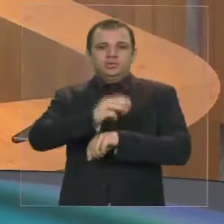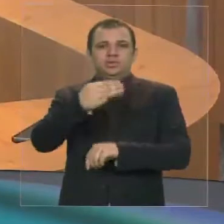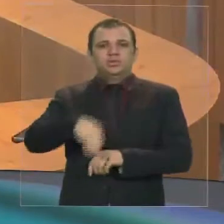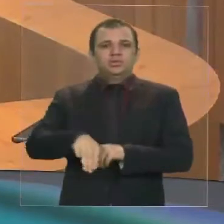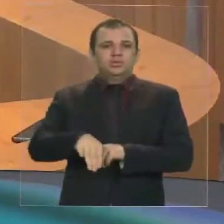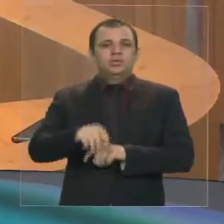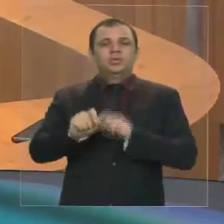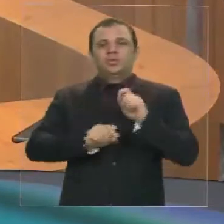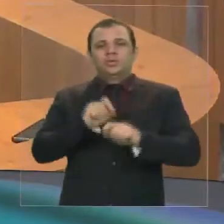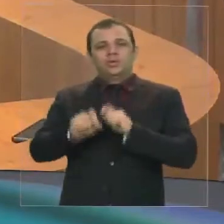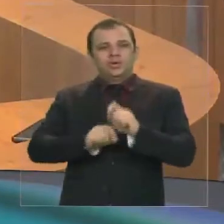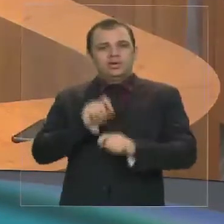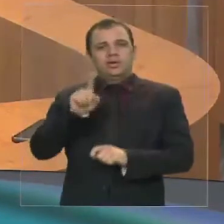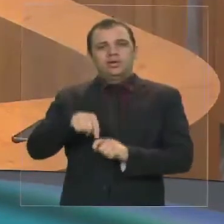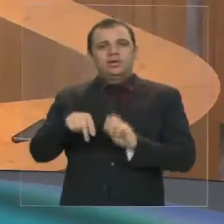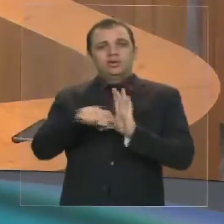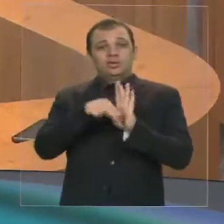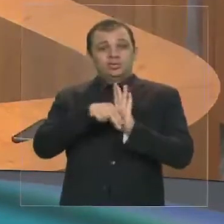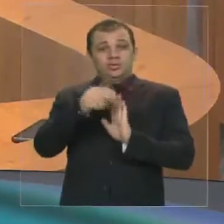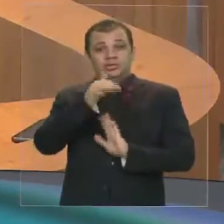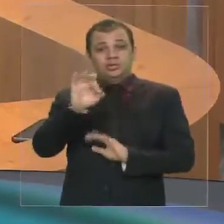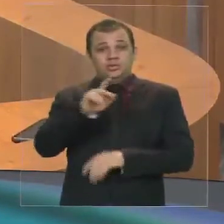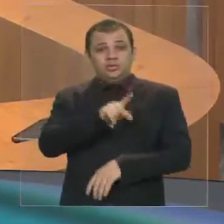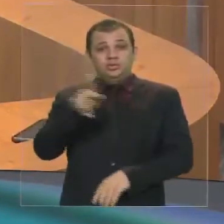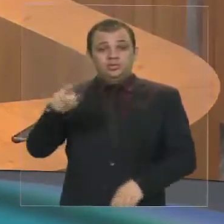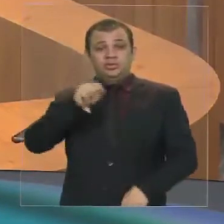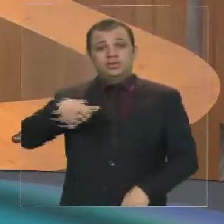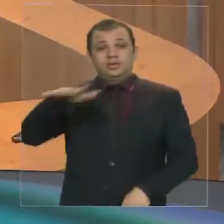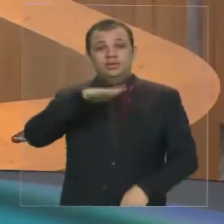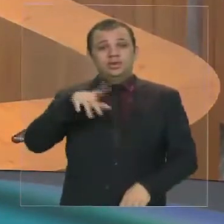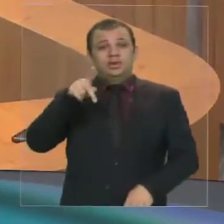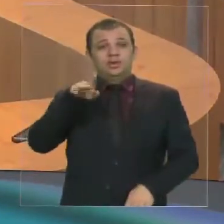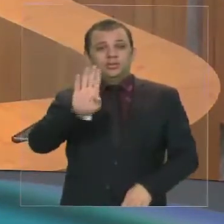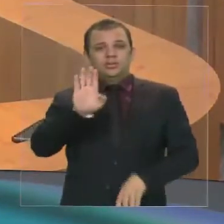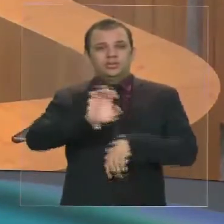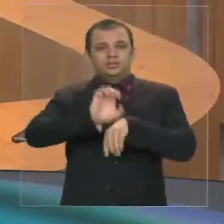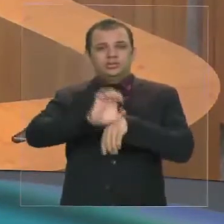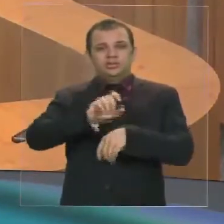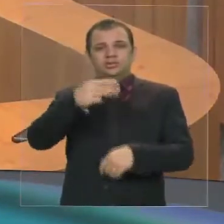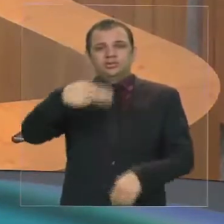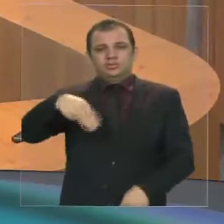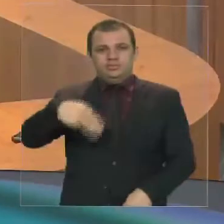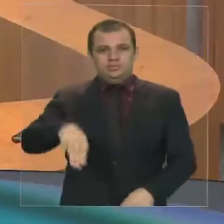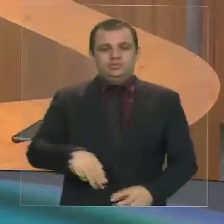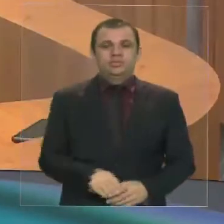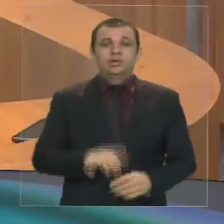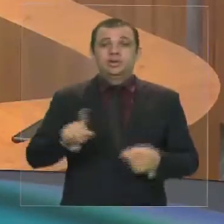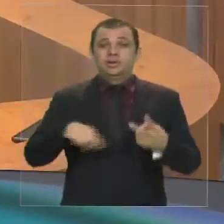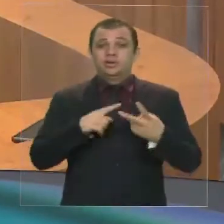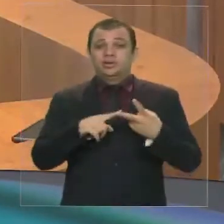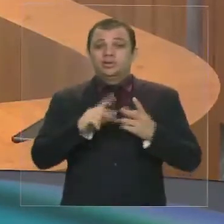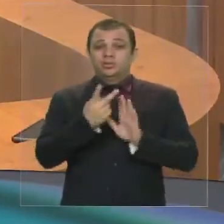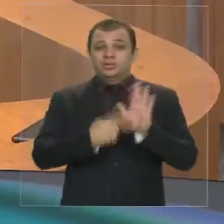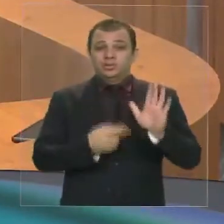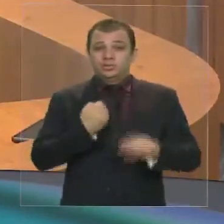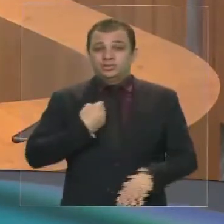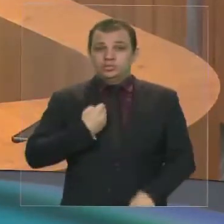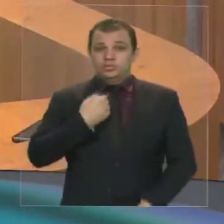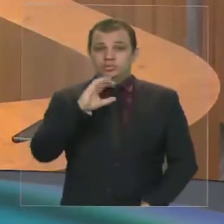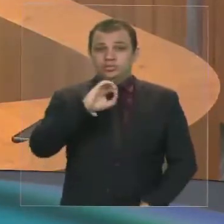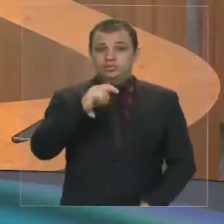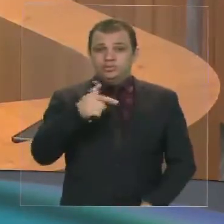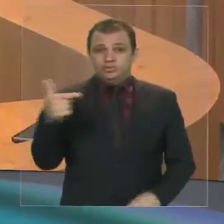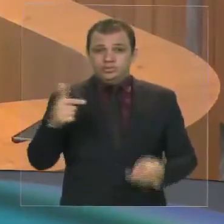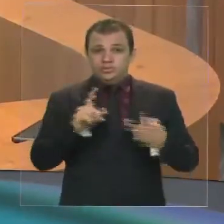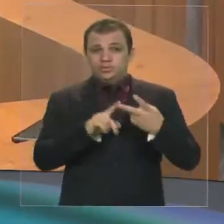10 para os professores da rede pública estadual do Maranhão. E o projeto 022, que